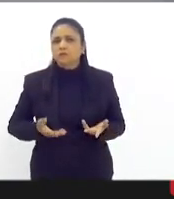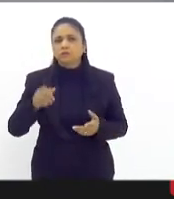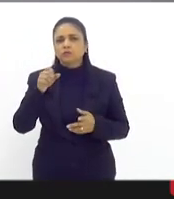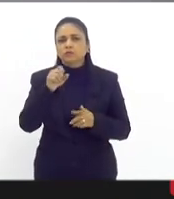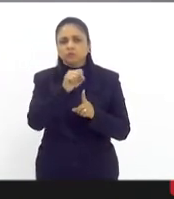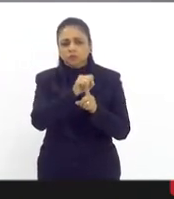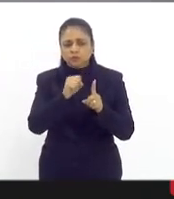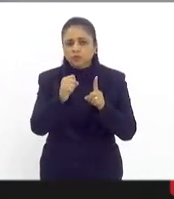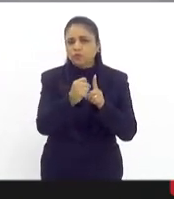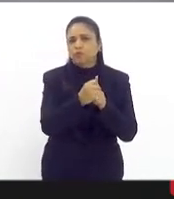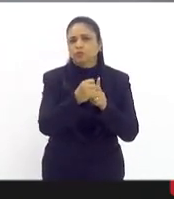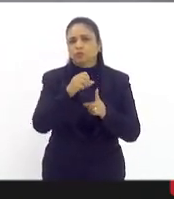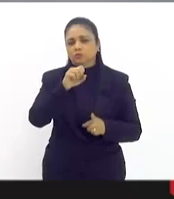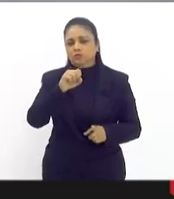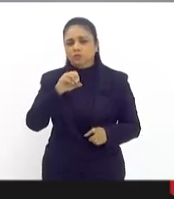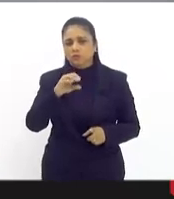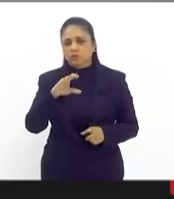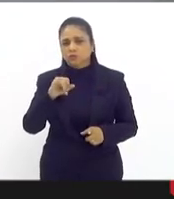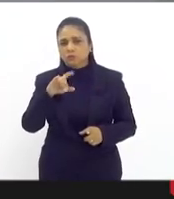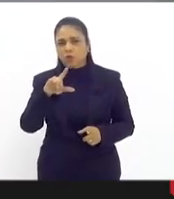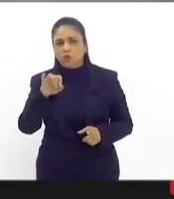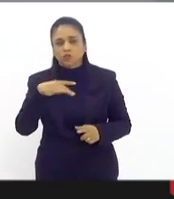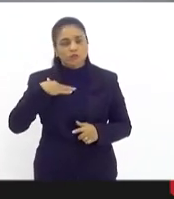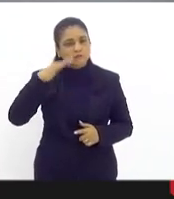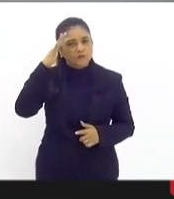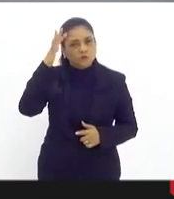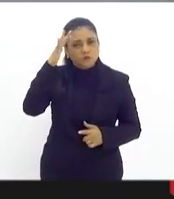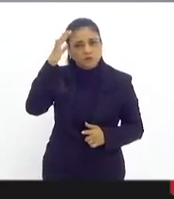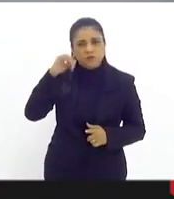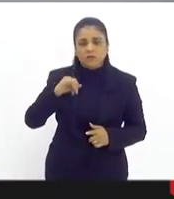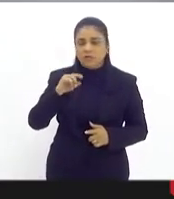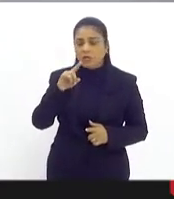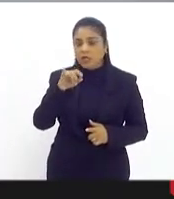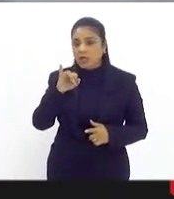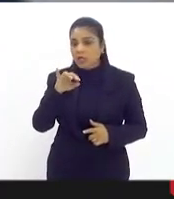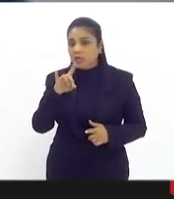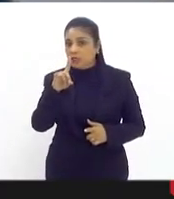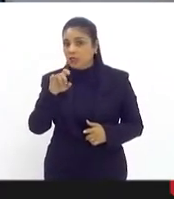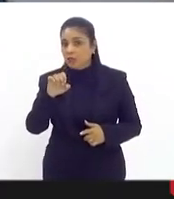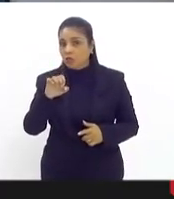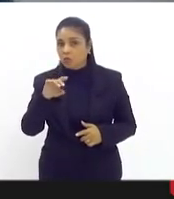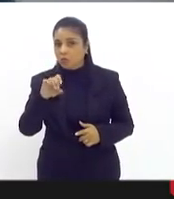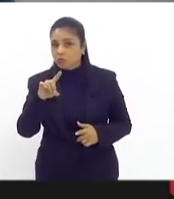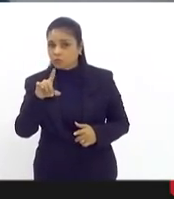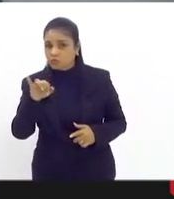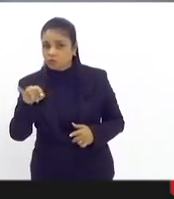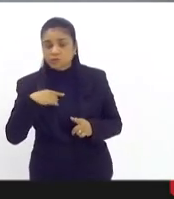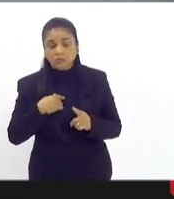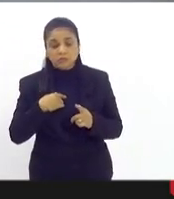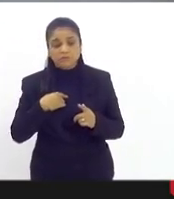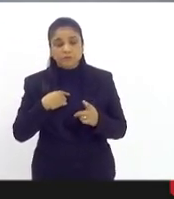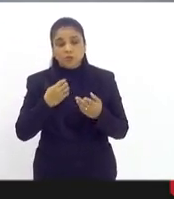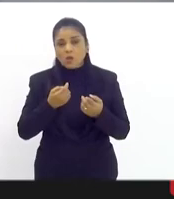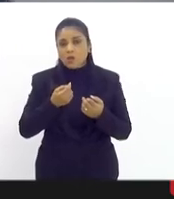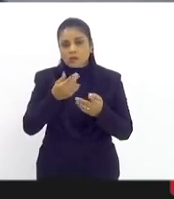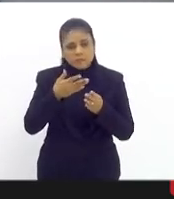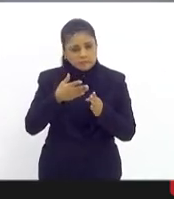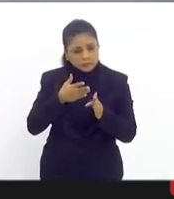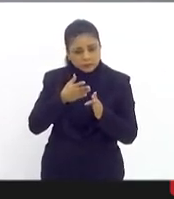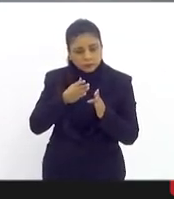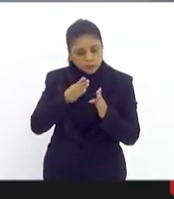sociologia, filosofia, biologia, e quase que direciona os estudantes